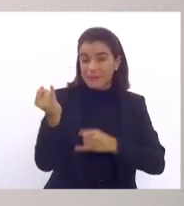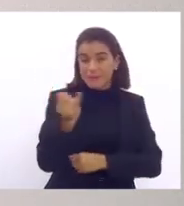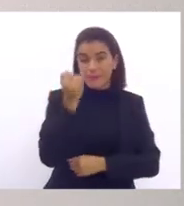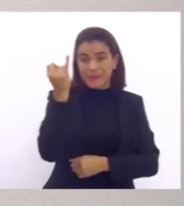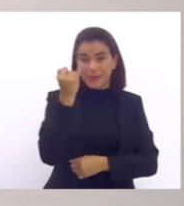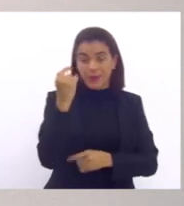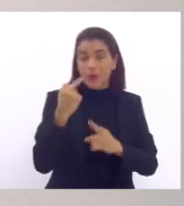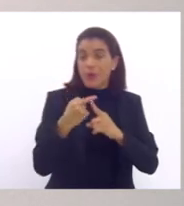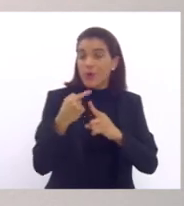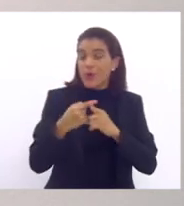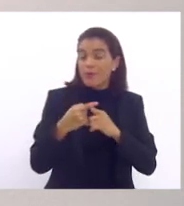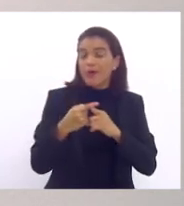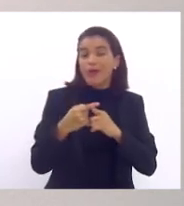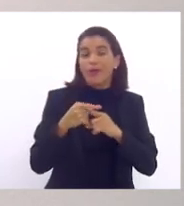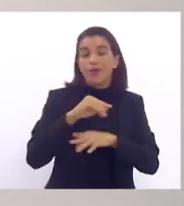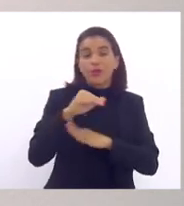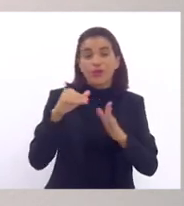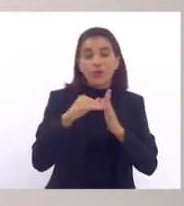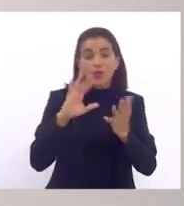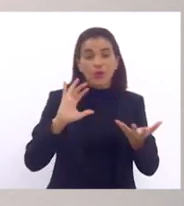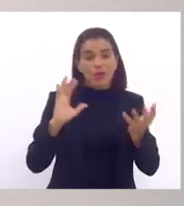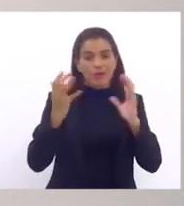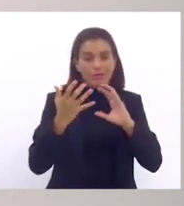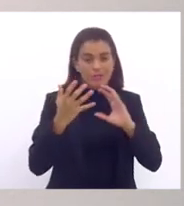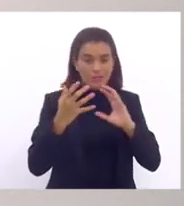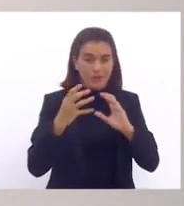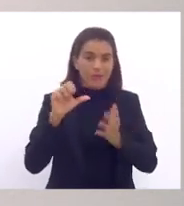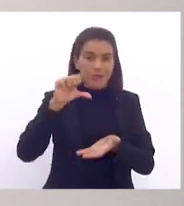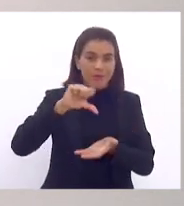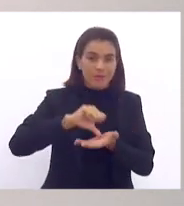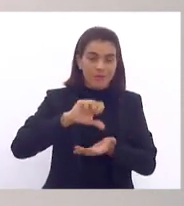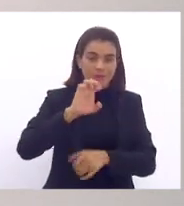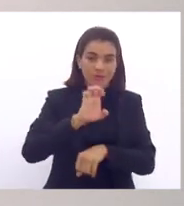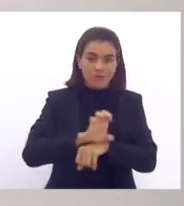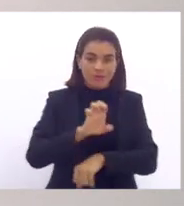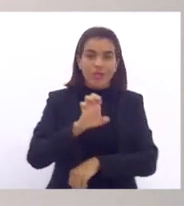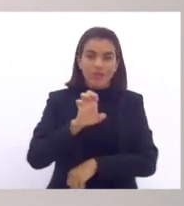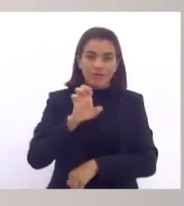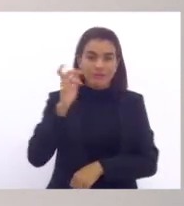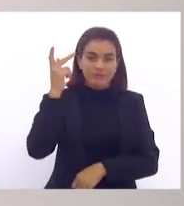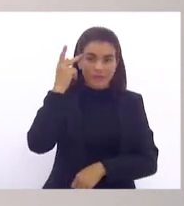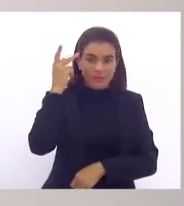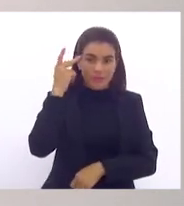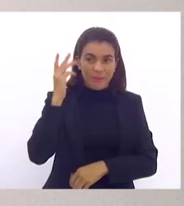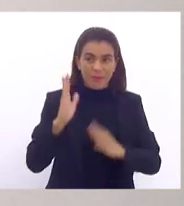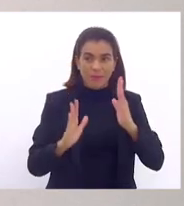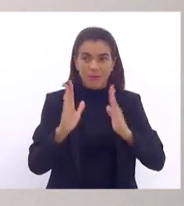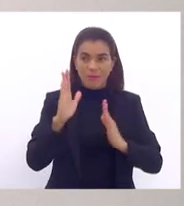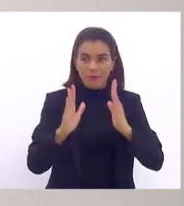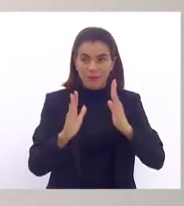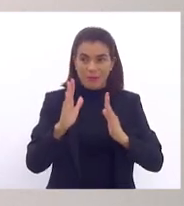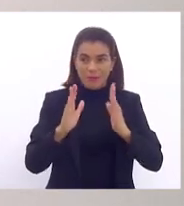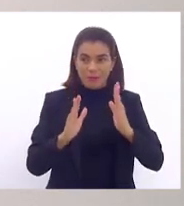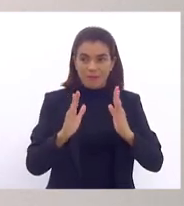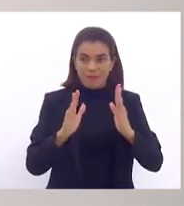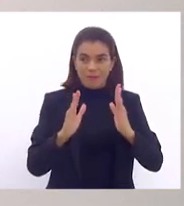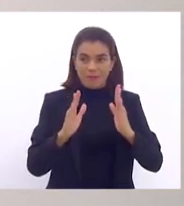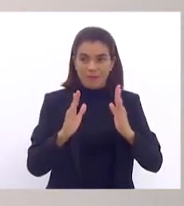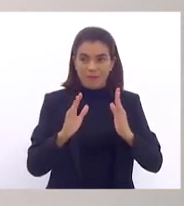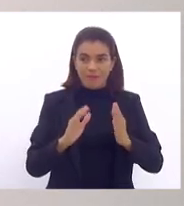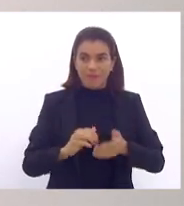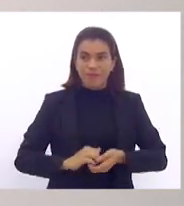do que aconteceu no no estado na capital do Estado de São Paulo naquele momento não nos esqueçamos